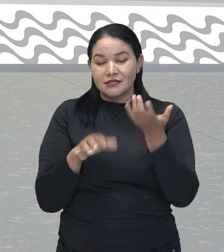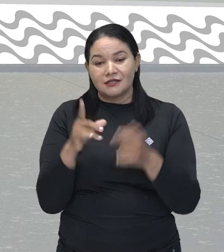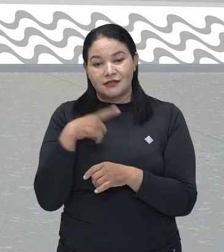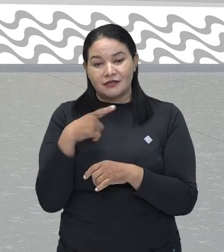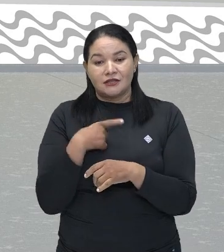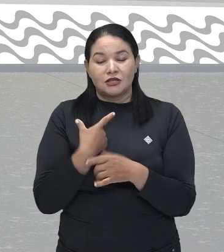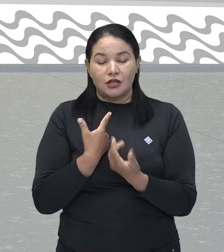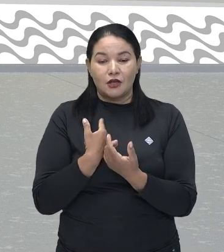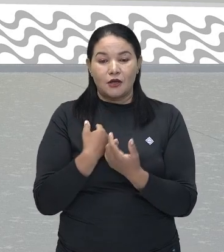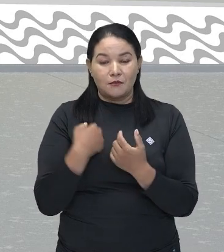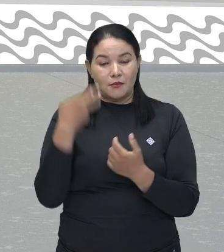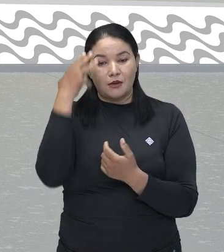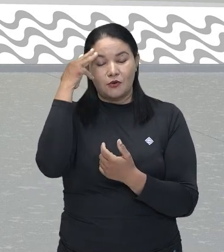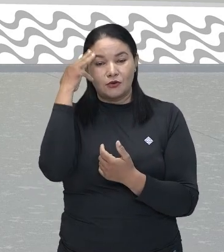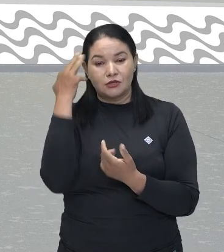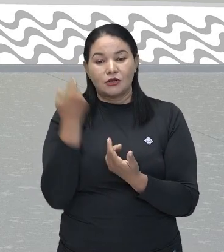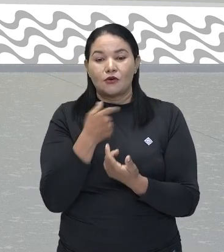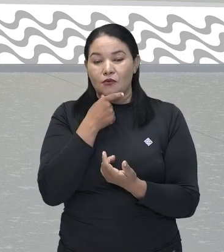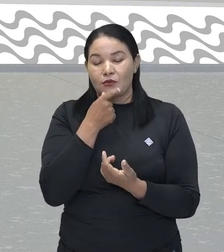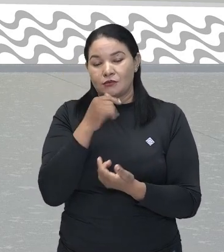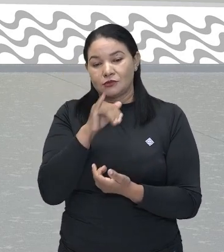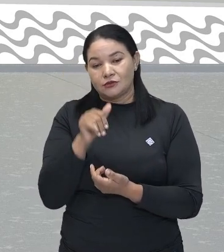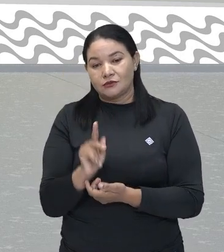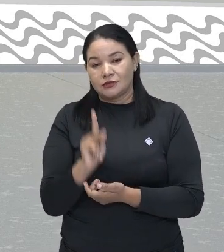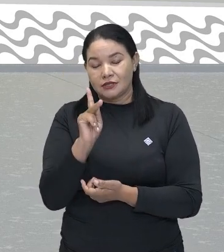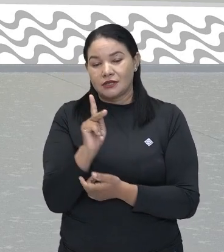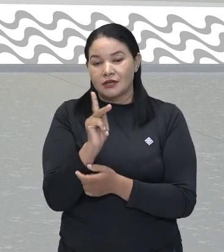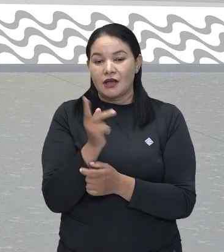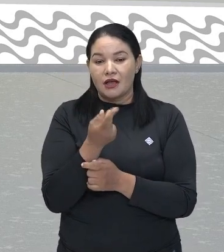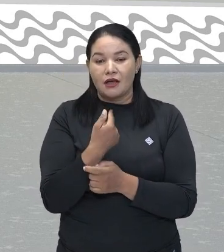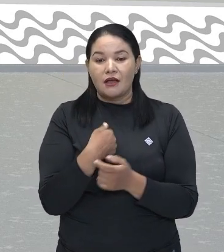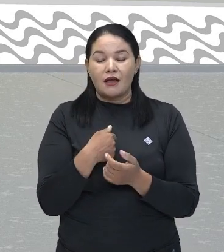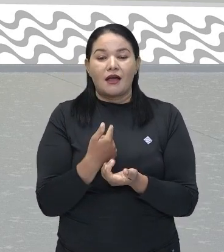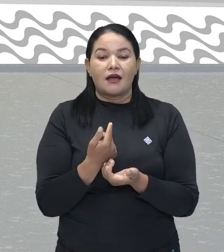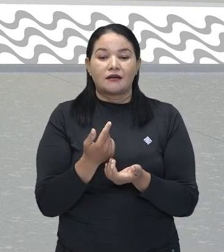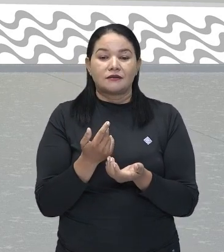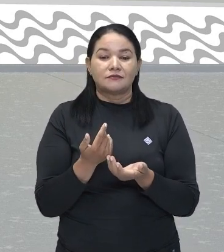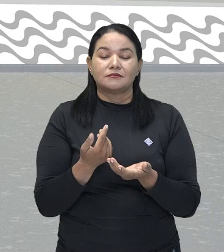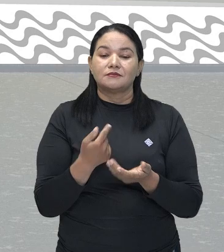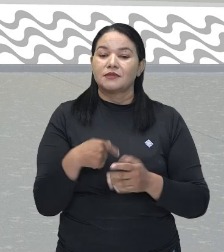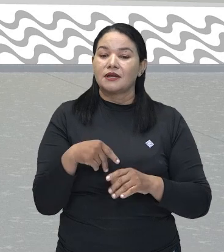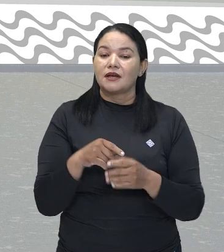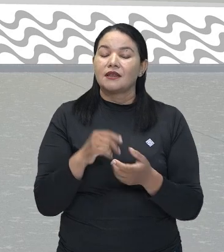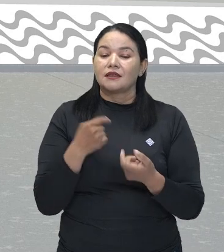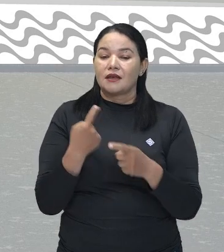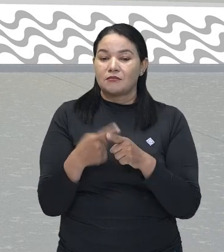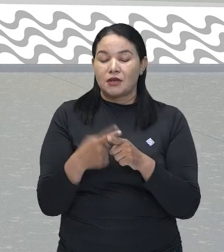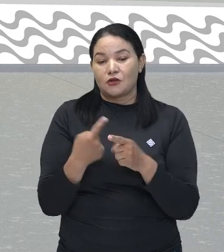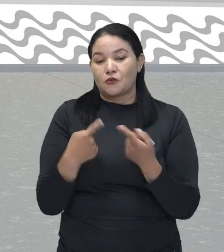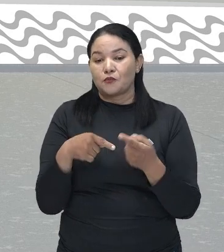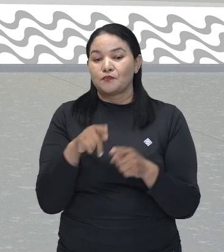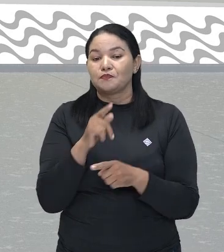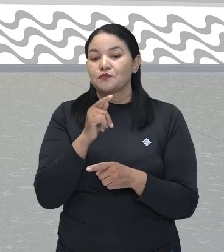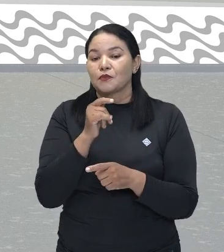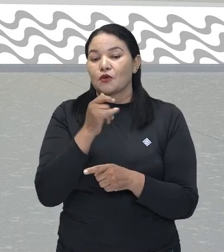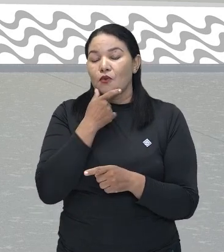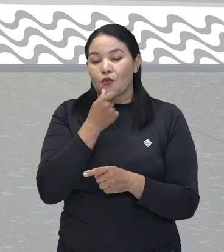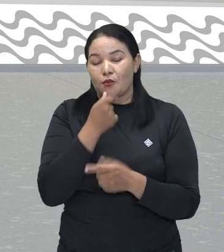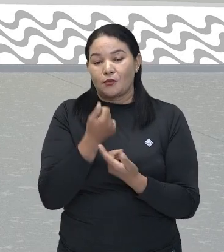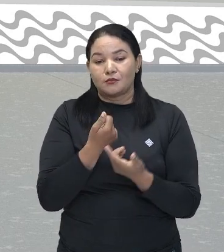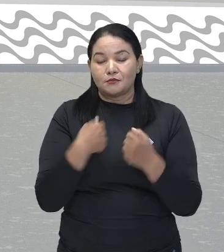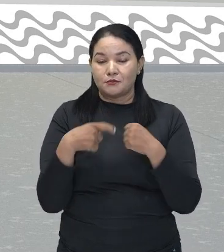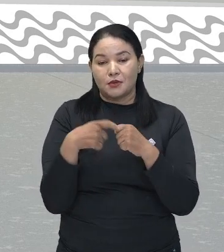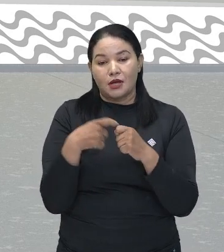Memorial JK, que é um monumento feito em homenagem a Juscelino Kubitschek. Ele foi médico e político mineiro. E ele